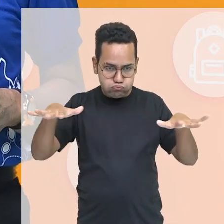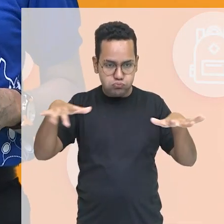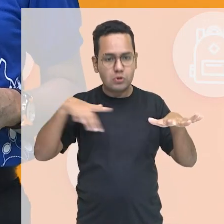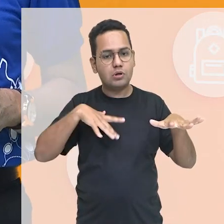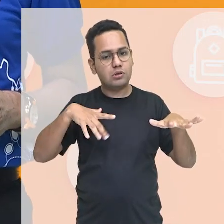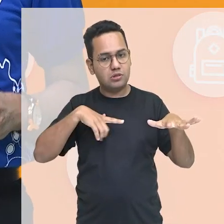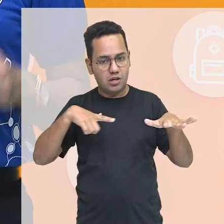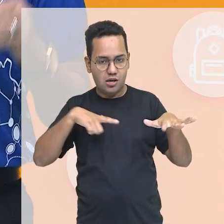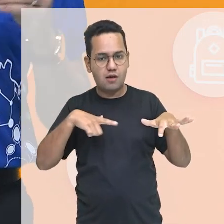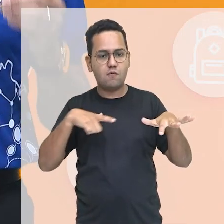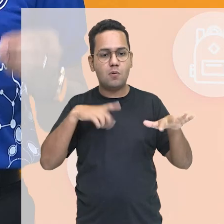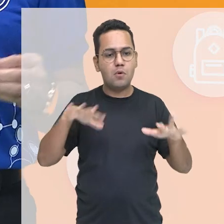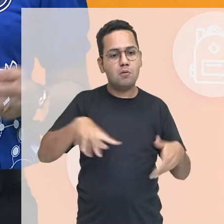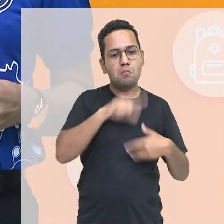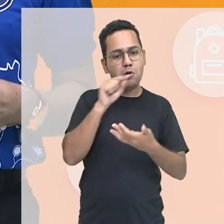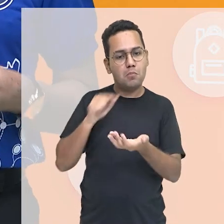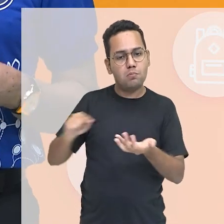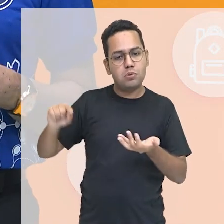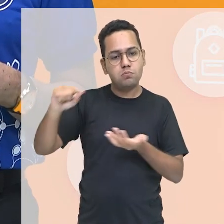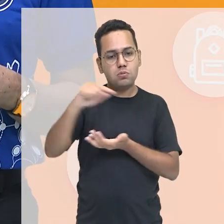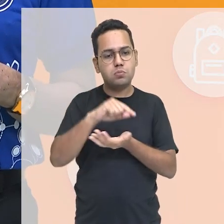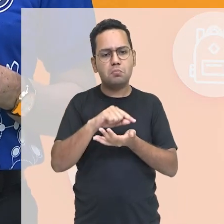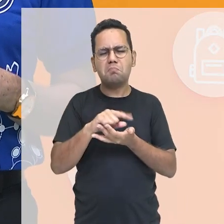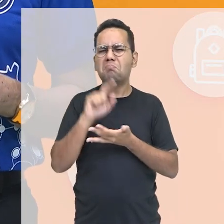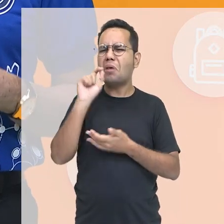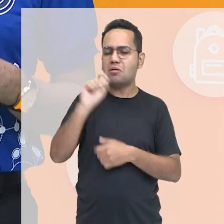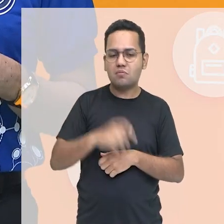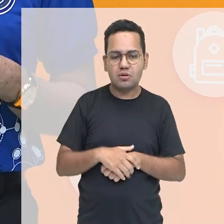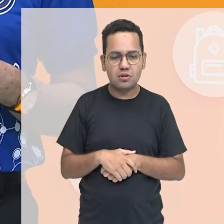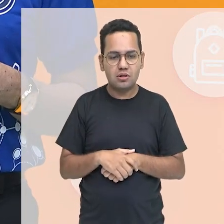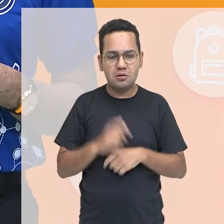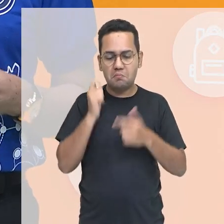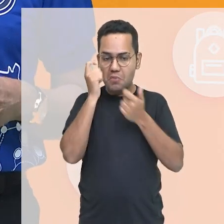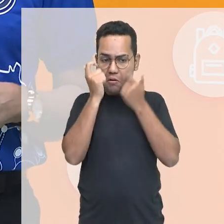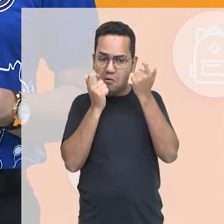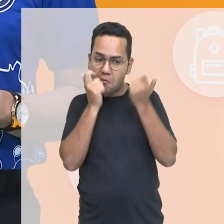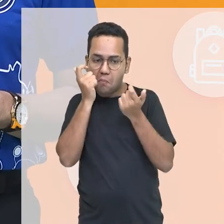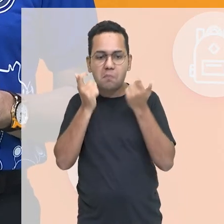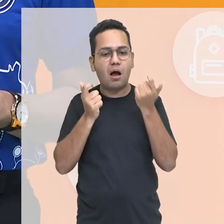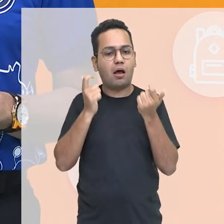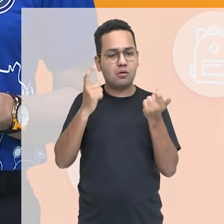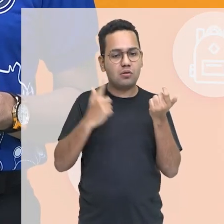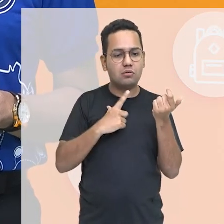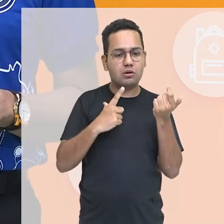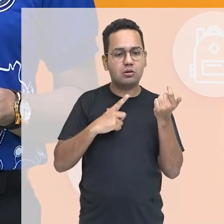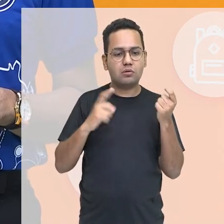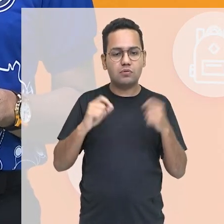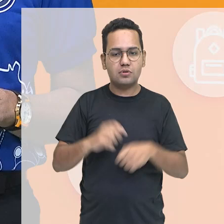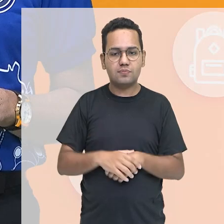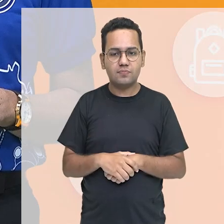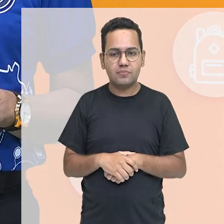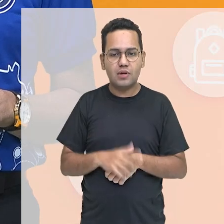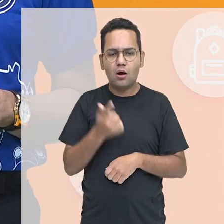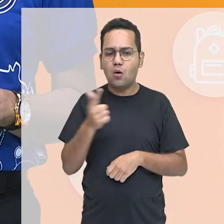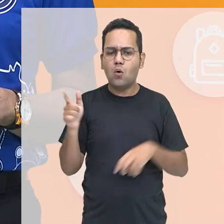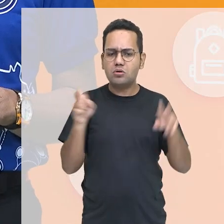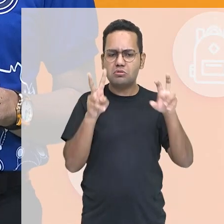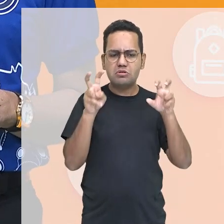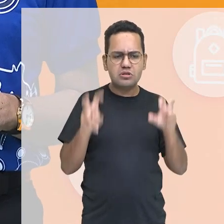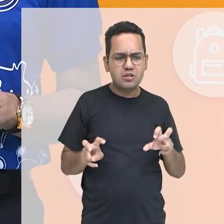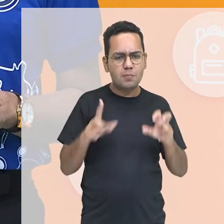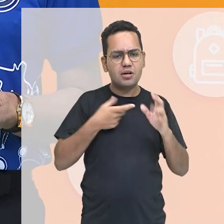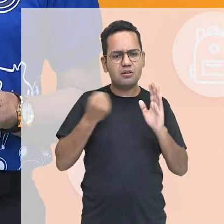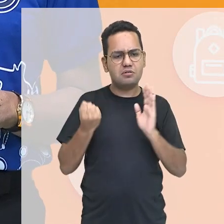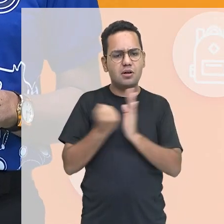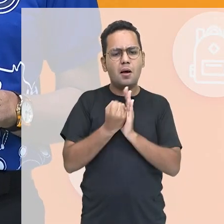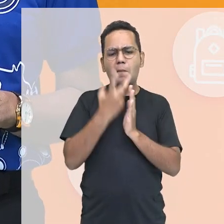os continentes do planeta, com preocupações crescentes acerca de seus subjacentes